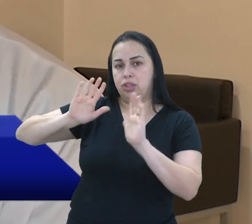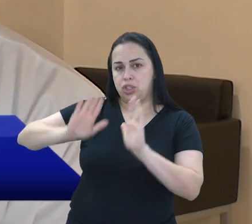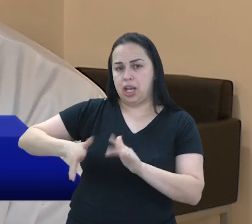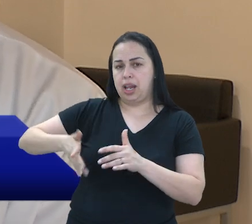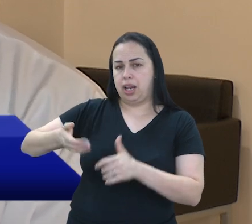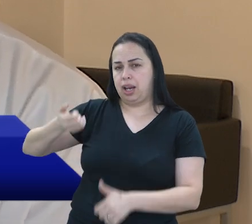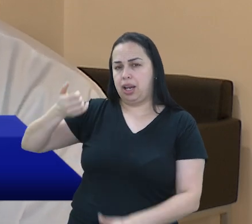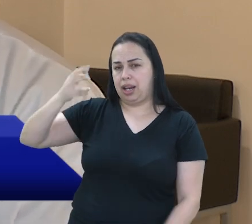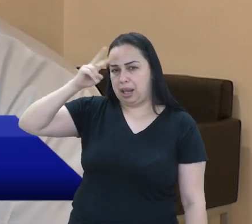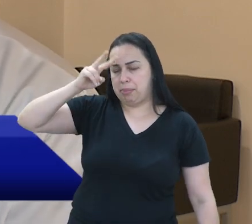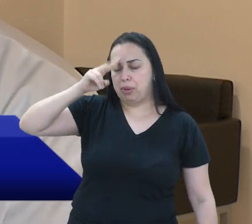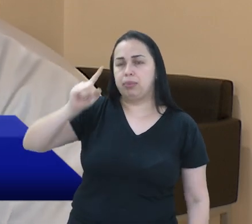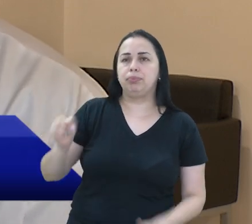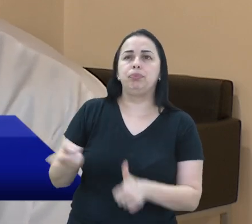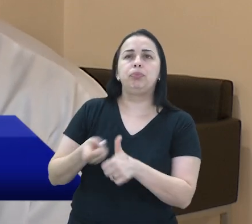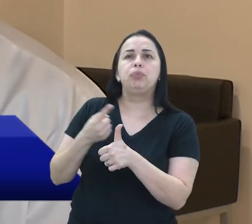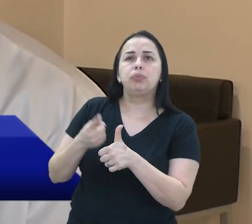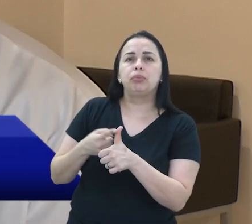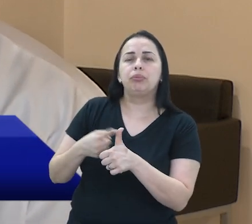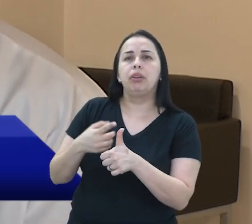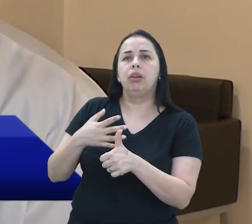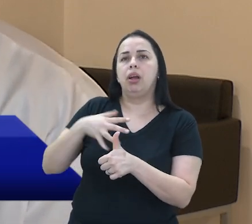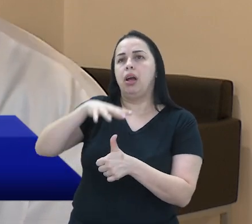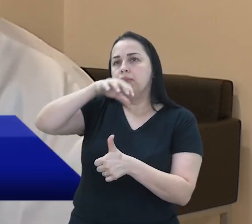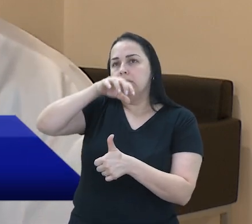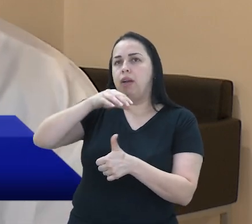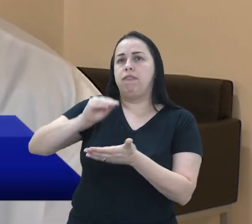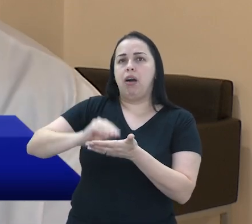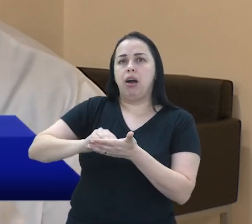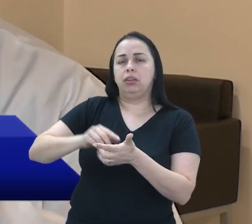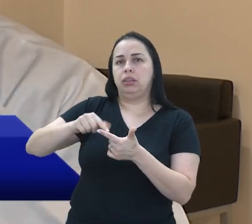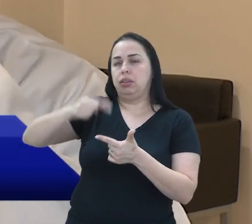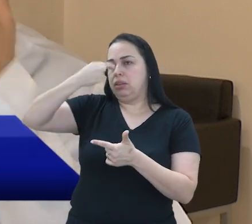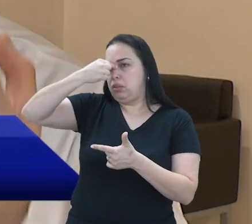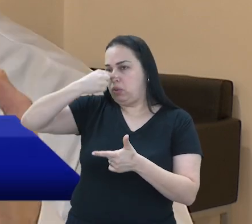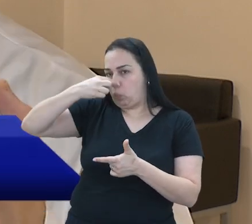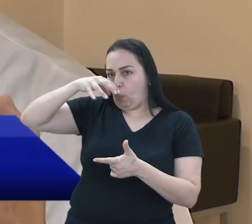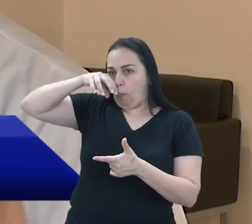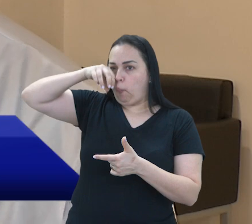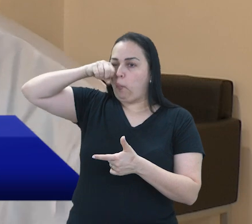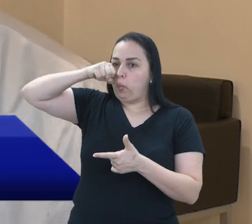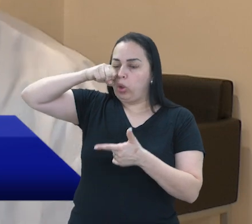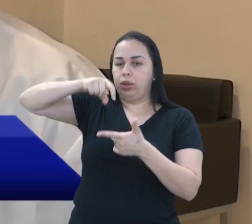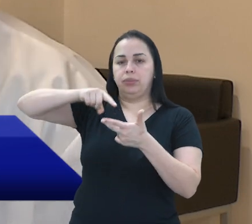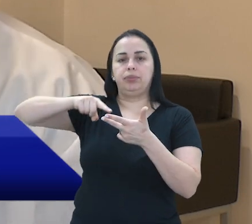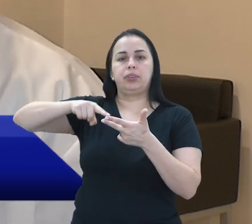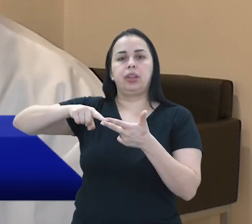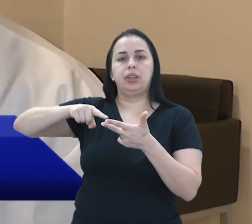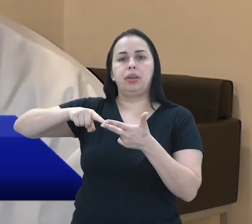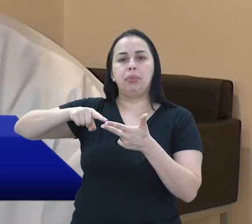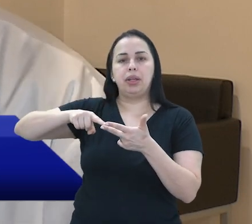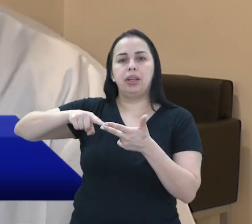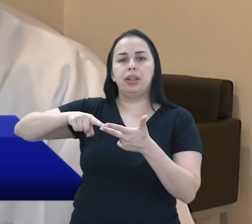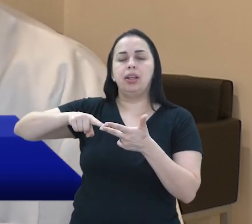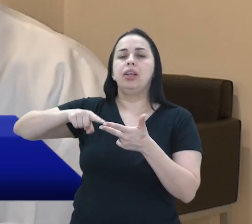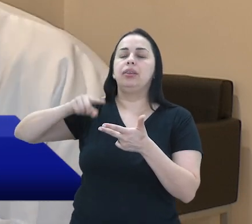já ressaltou, que são falta de ar, ressecamento nas mucosas, a gente chama